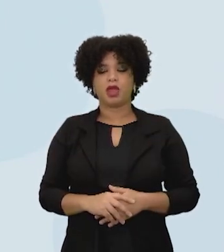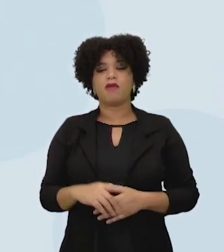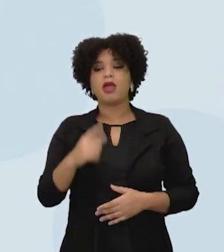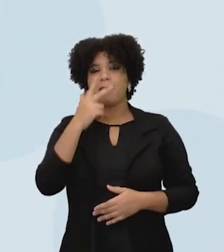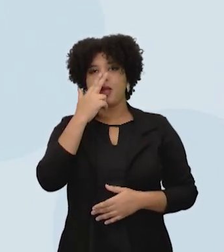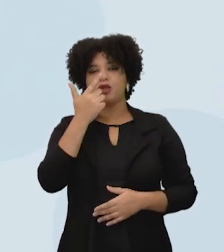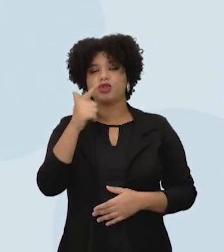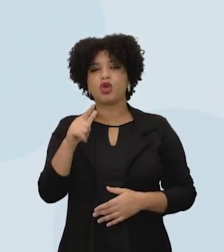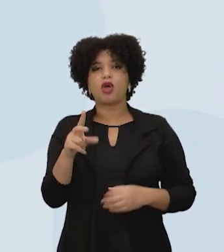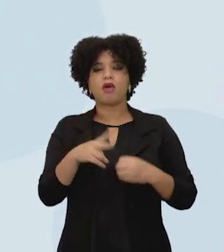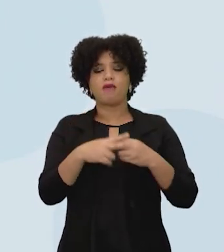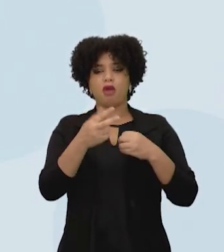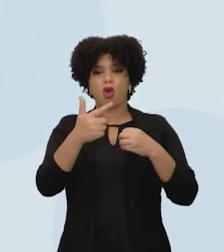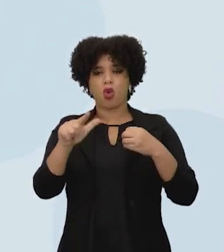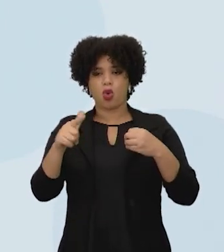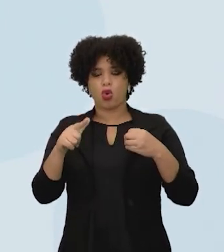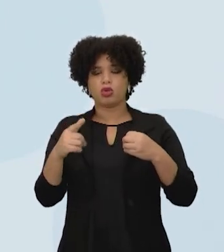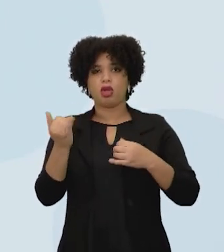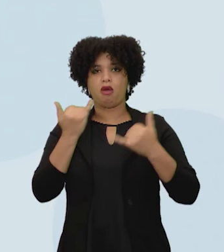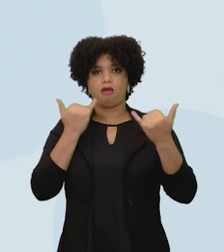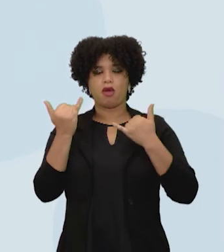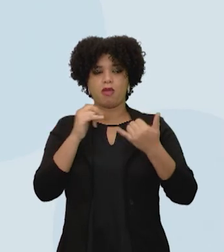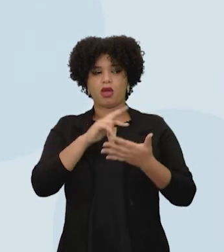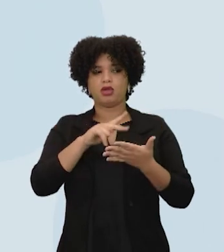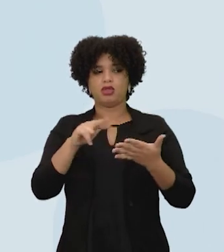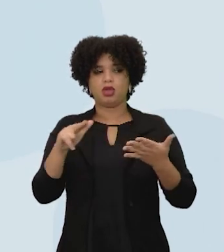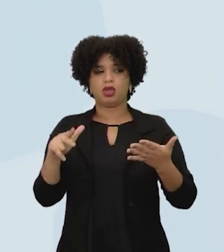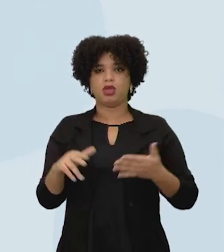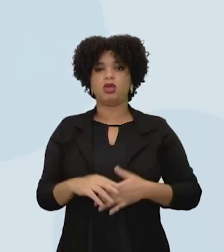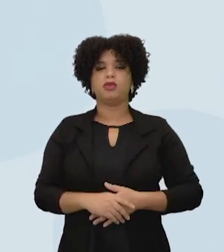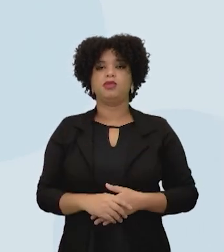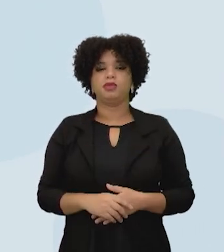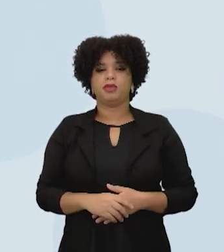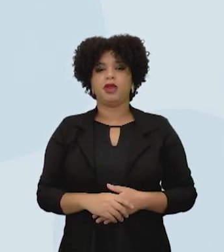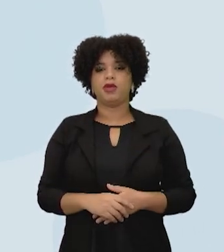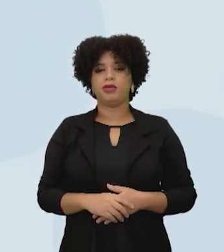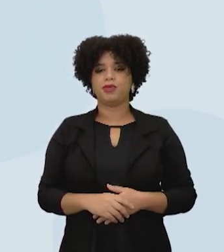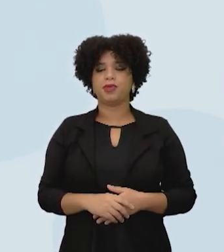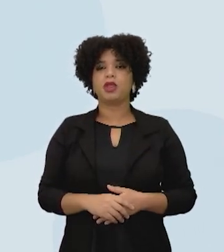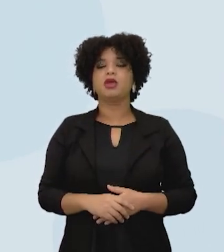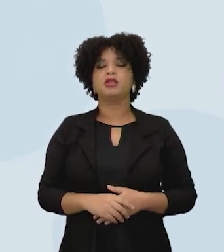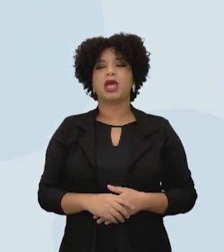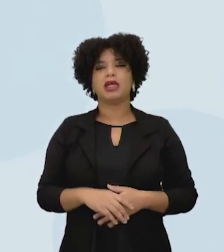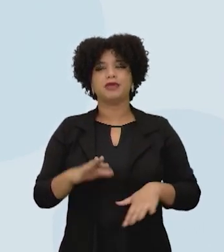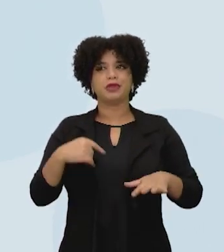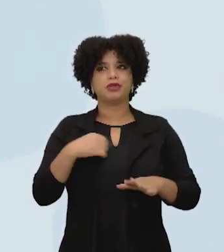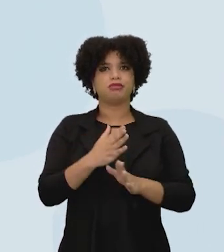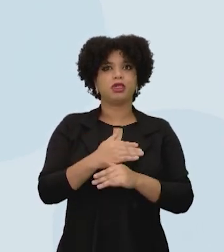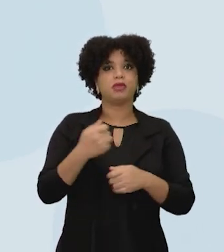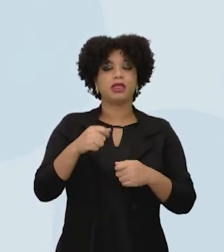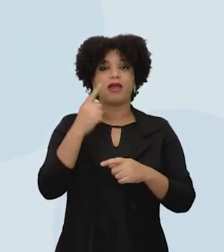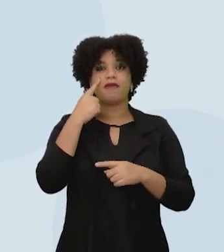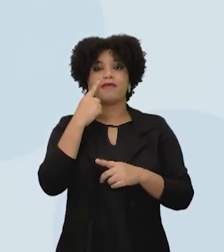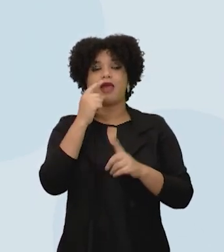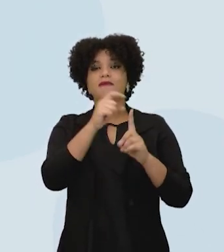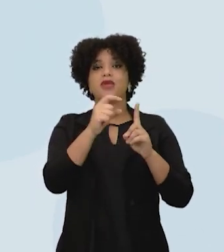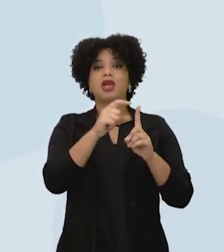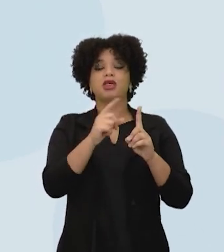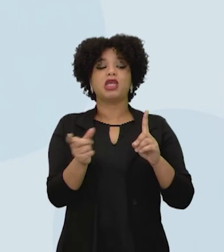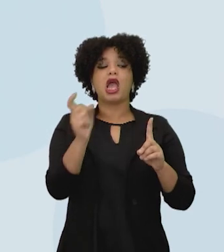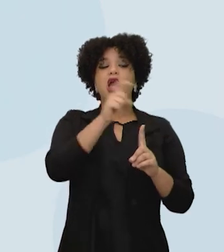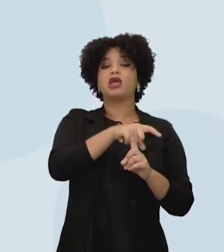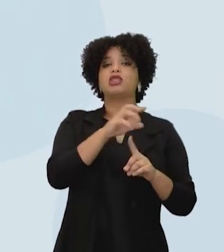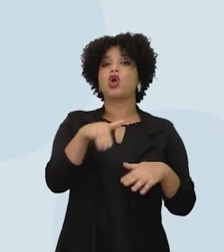está o verbo, porque tem outras informações no meio, alguns adjuntos e tal. Então você fica meio perdido. Então é sempre importante verificar, sempre perguntar para o verbo, quem é que